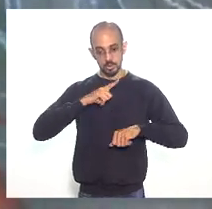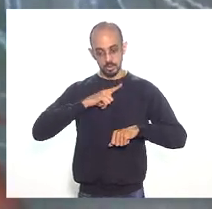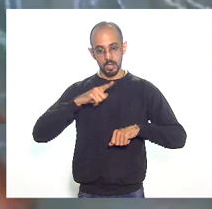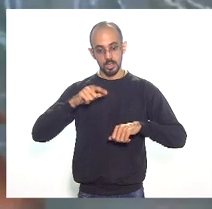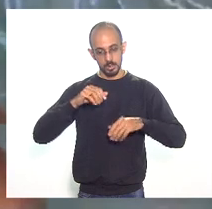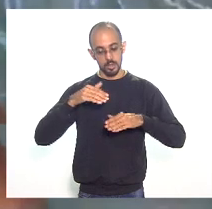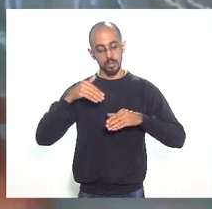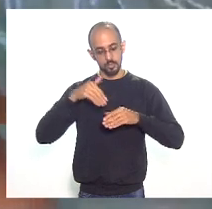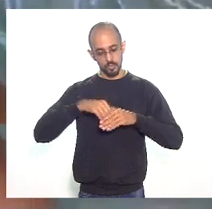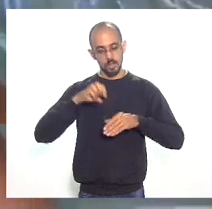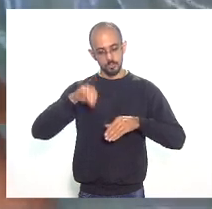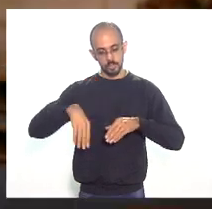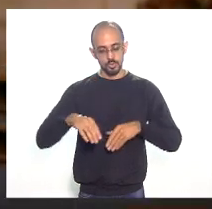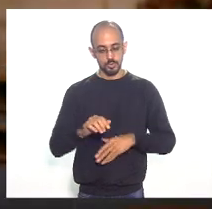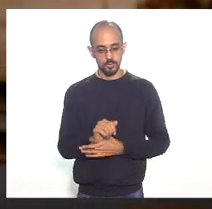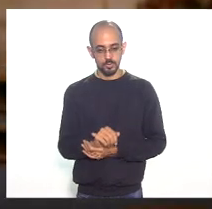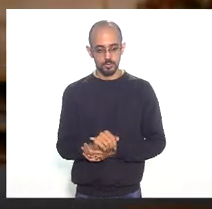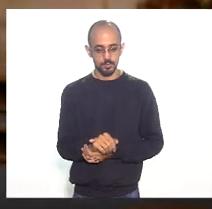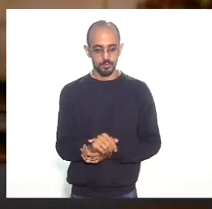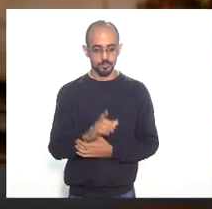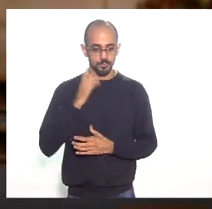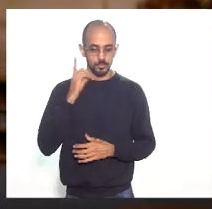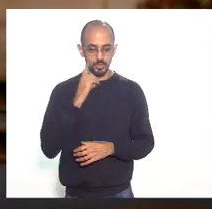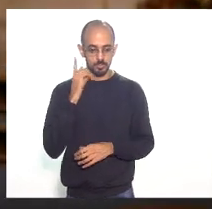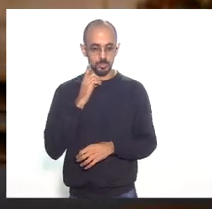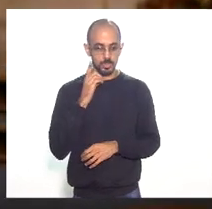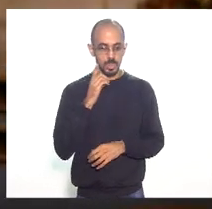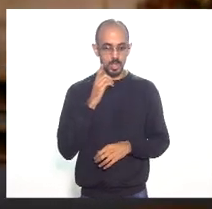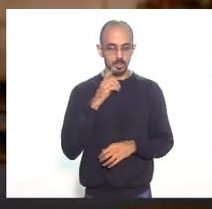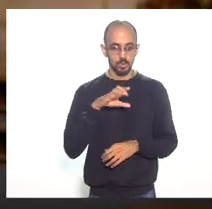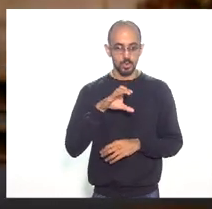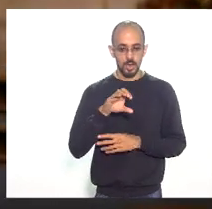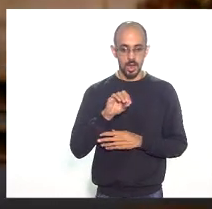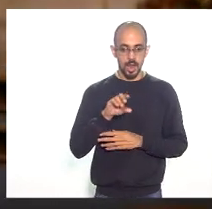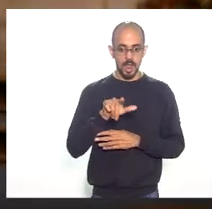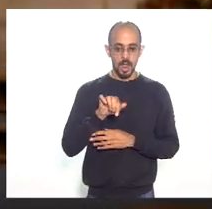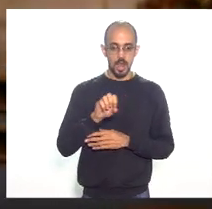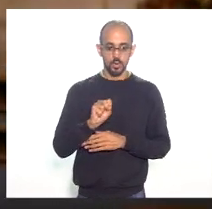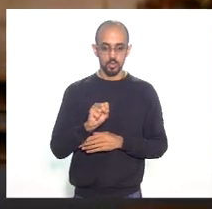favoravelmente. Deputado Carlos, delegado Carlos Augusto.